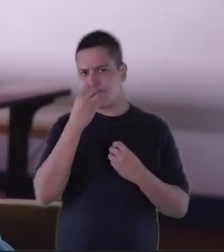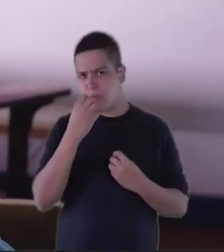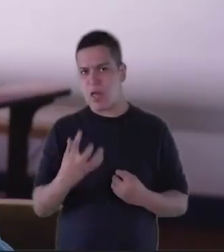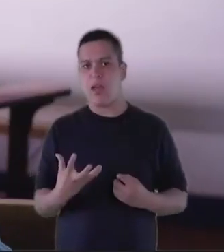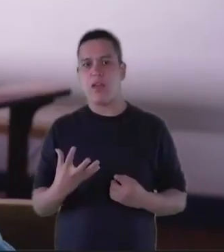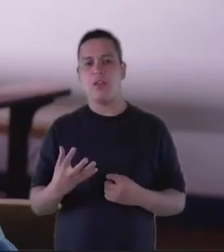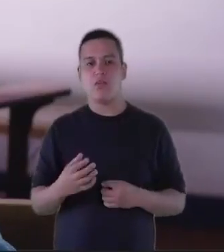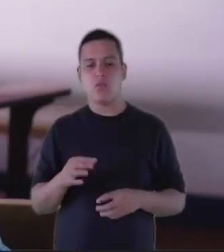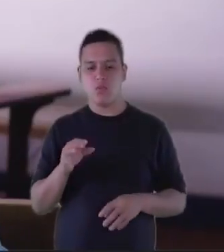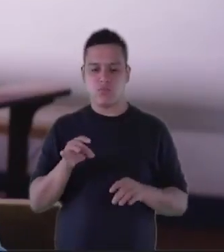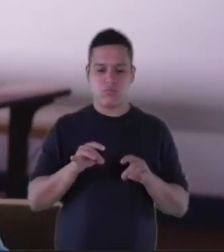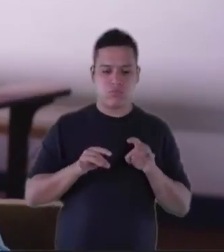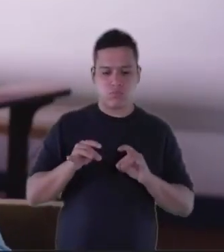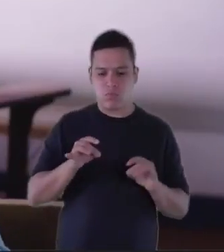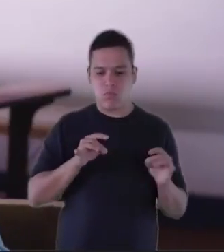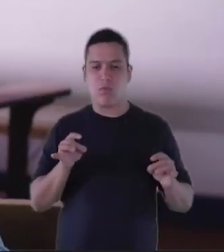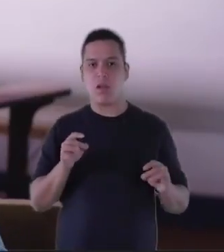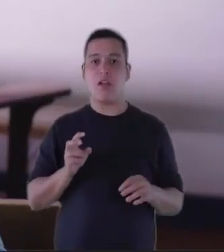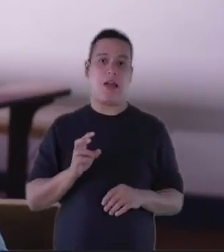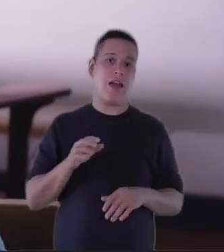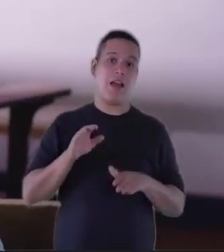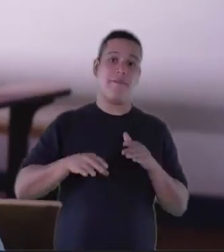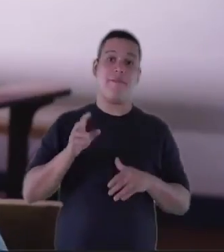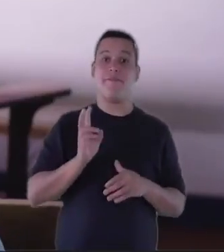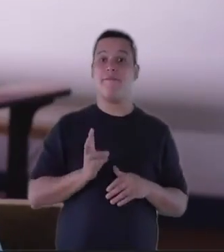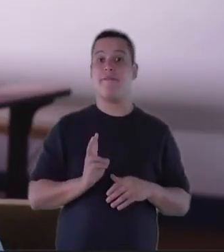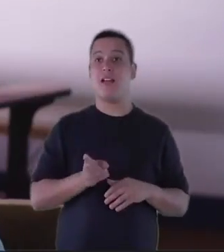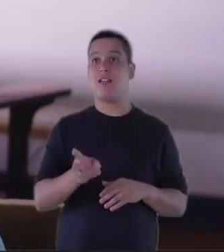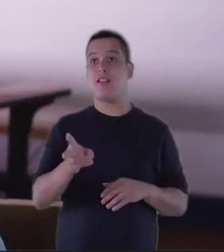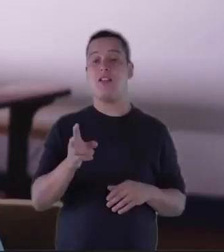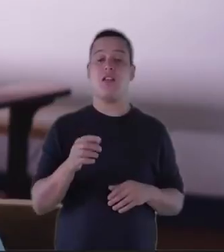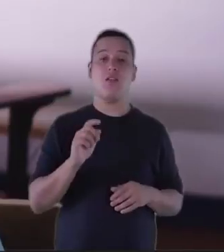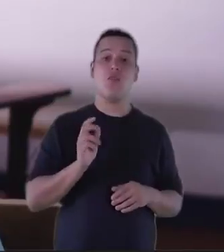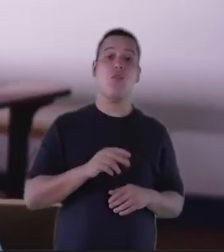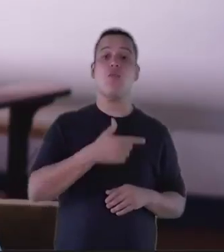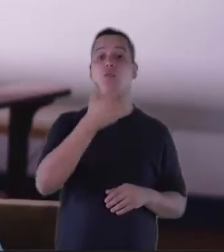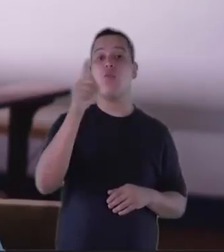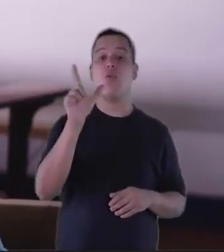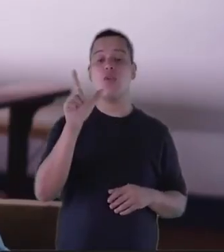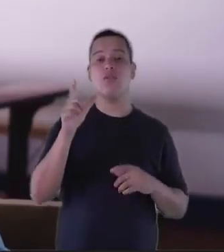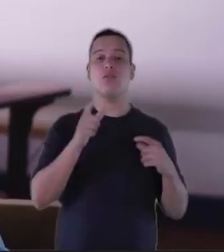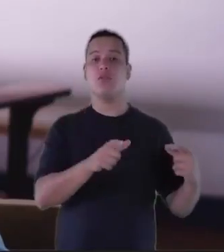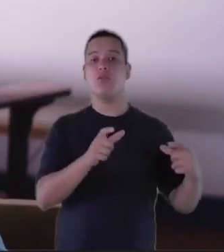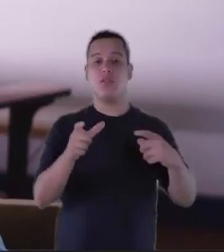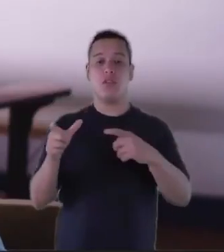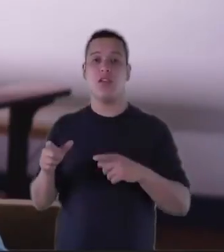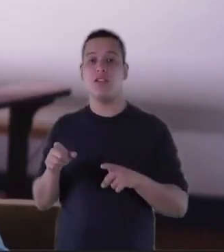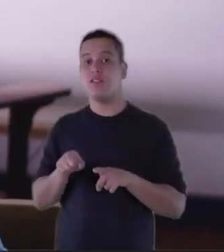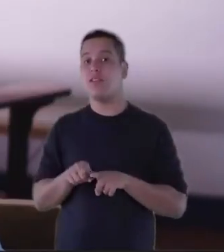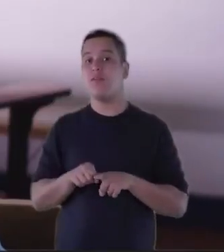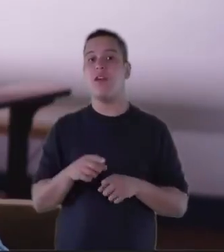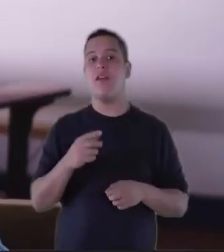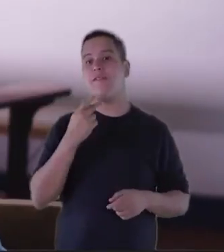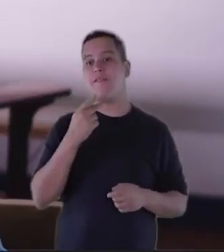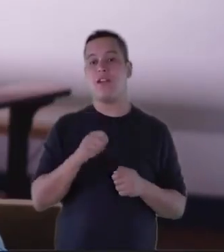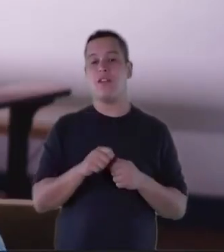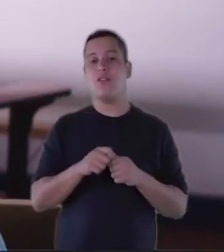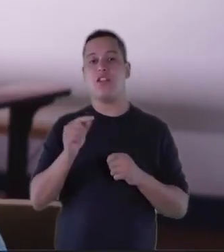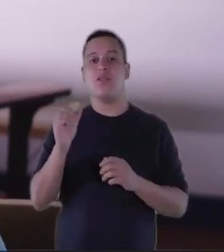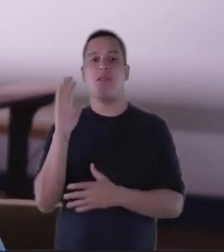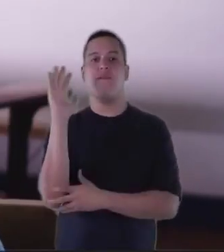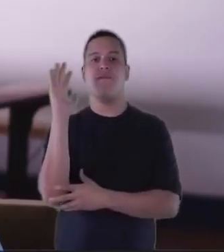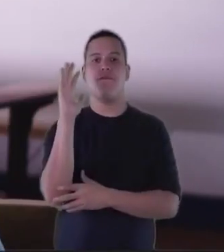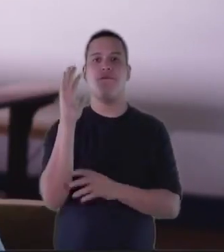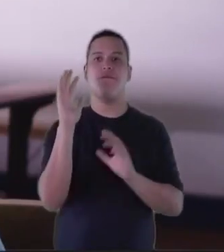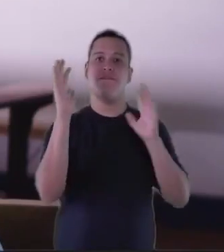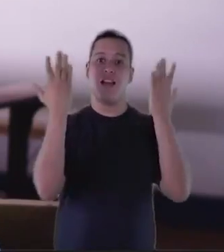Papo aqui em Itabira, como também o primeiro festival literário de Itabira, me fez